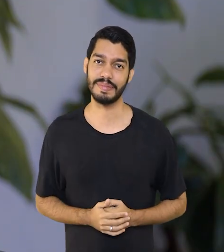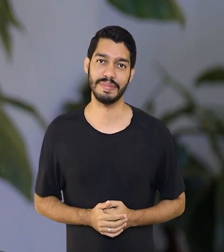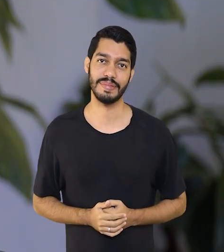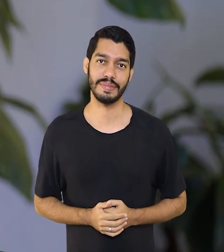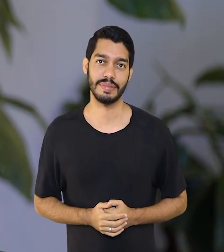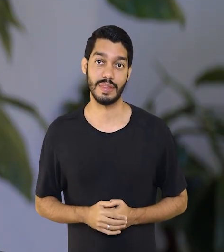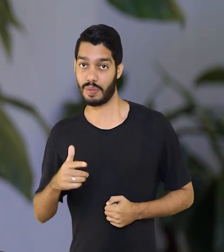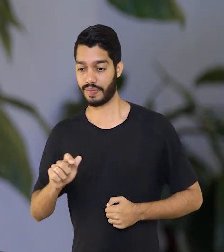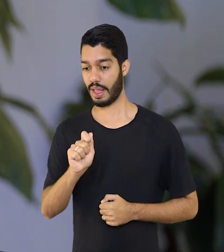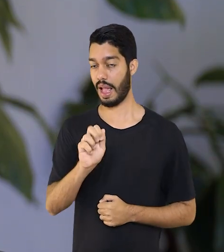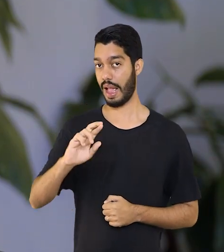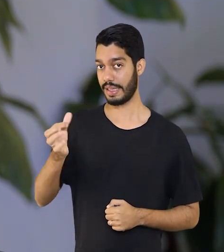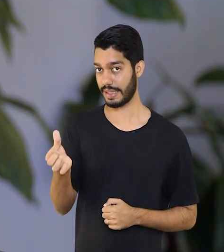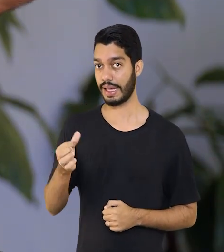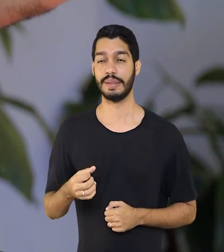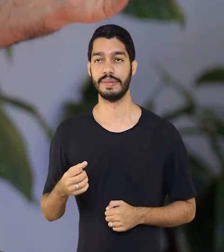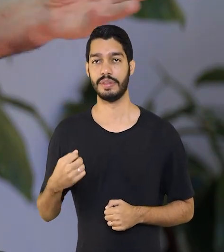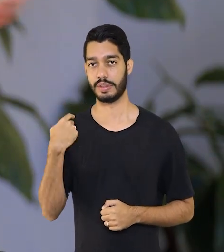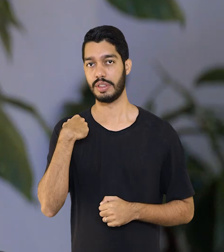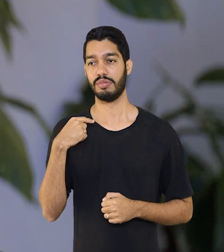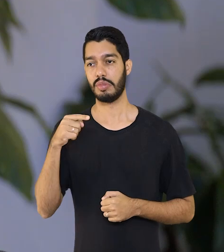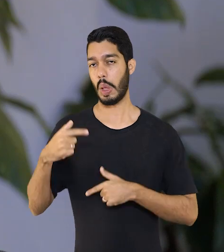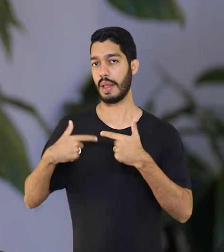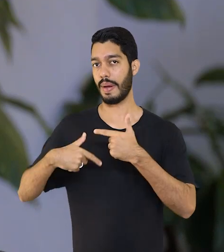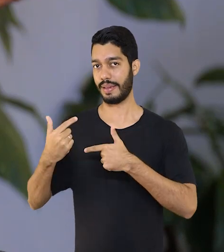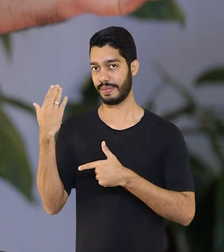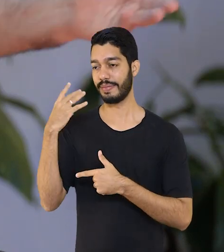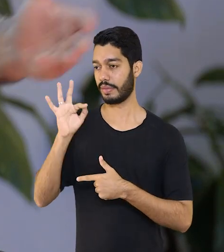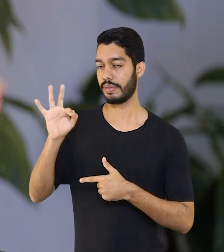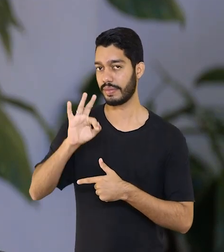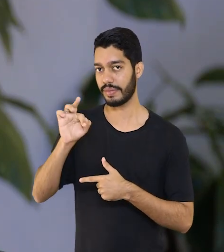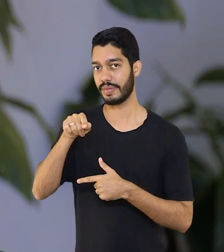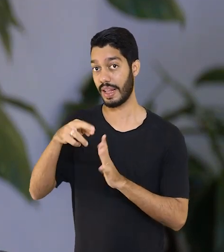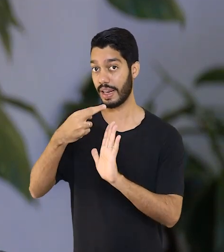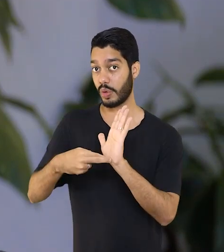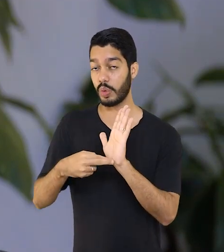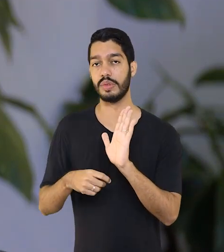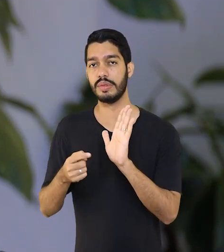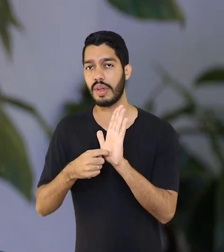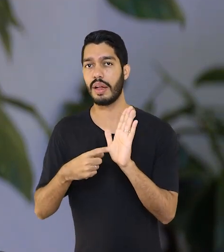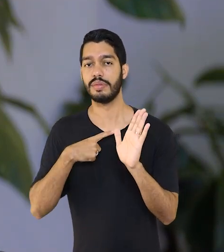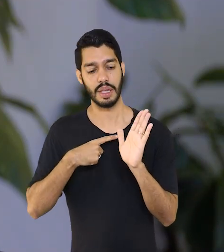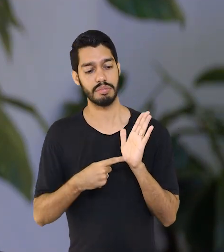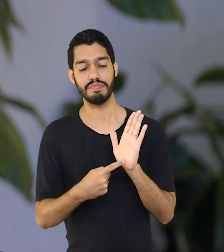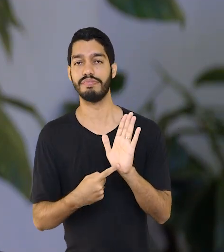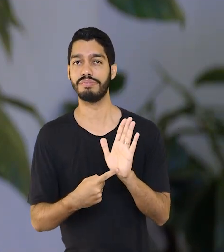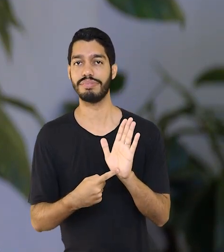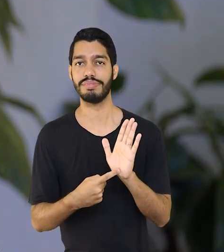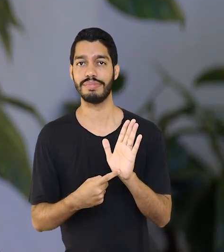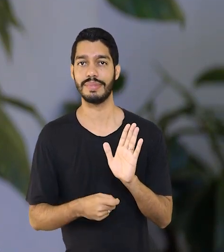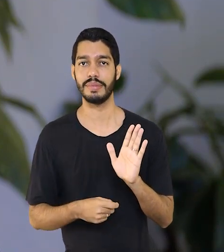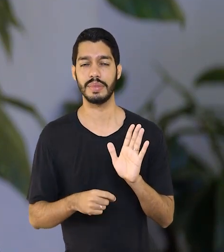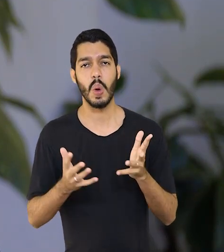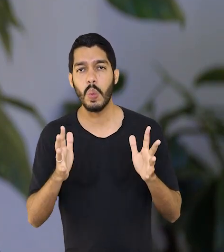No AR6, se alguém for trabalhar num trabalho de faculdade ou num relatório ESG, vai ter que usar o AR6. É o